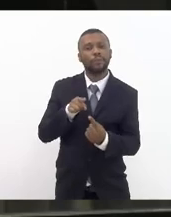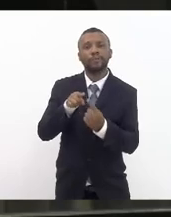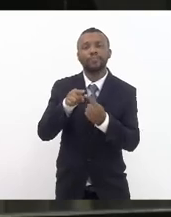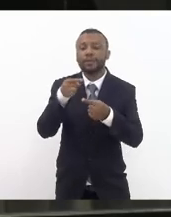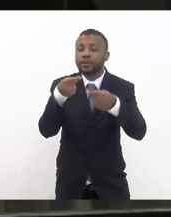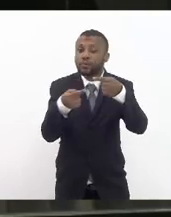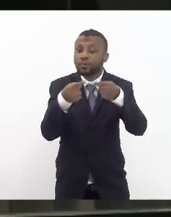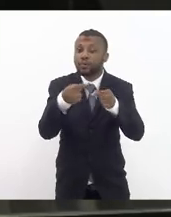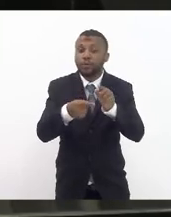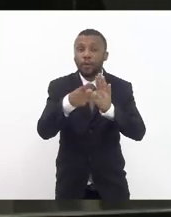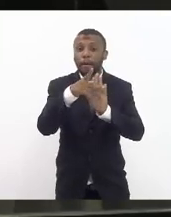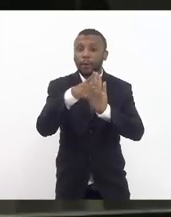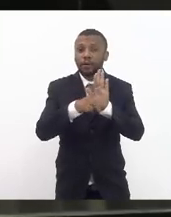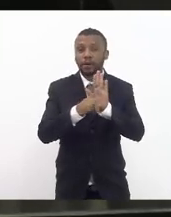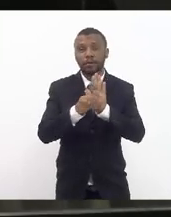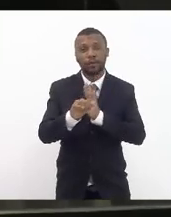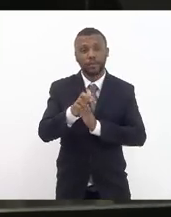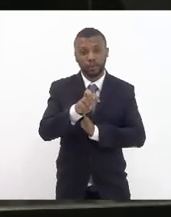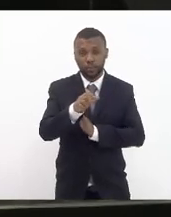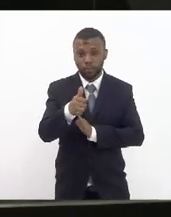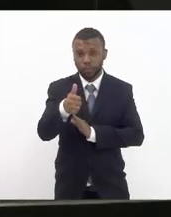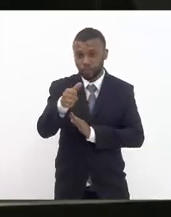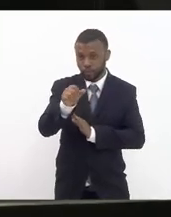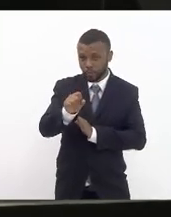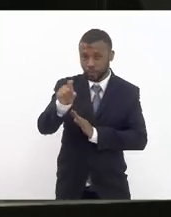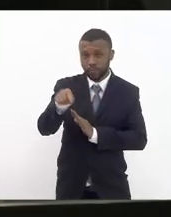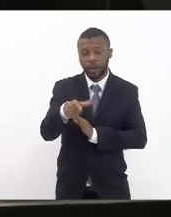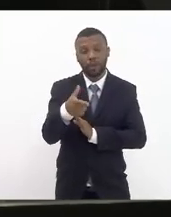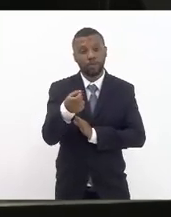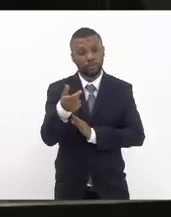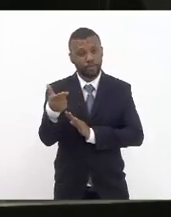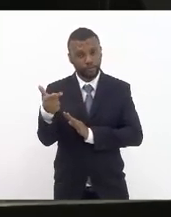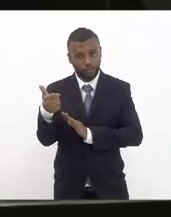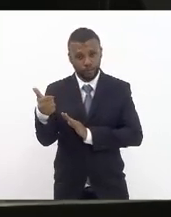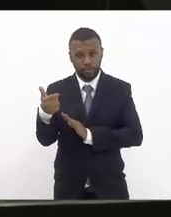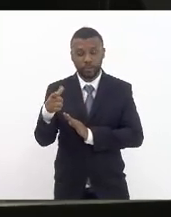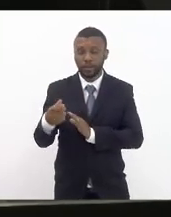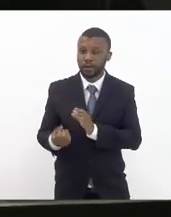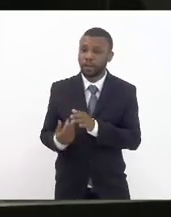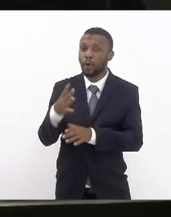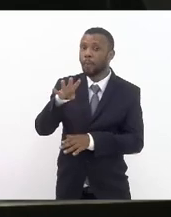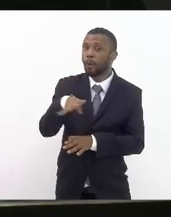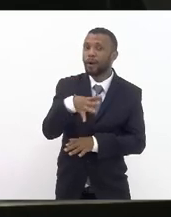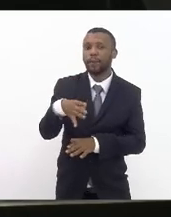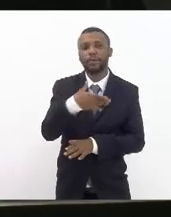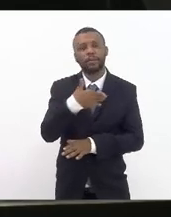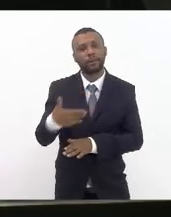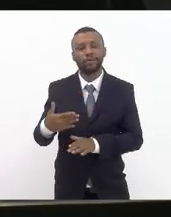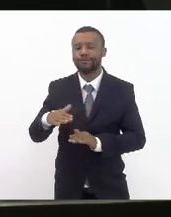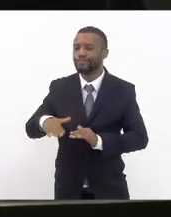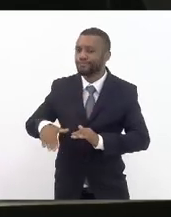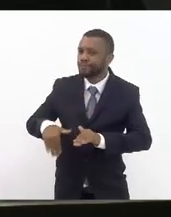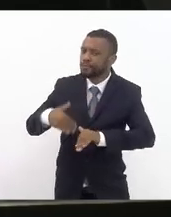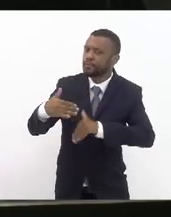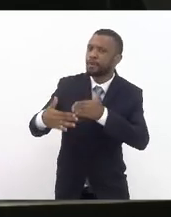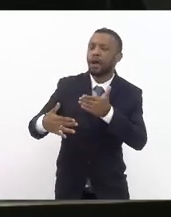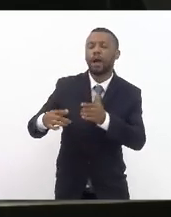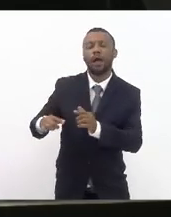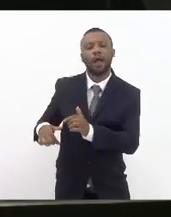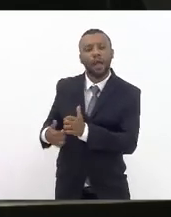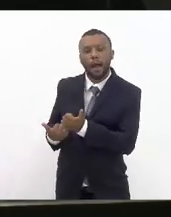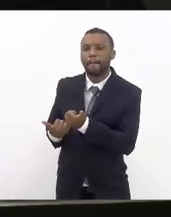lei número 5118 de 2021, que institui o Programa Estadual de Desenvolvimento e Apoio